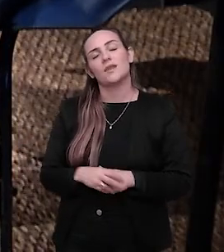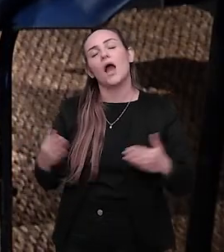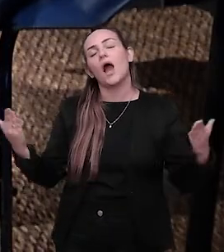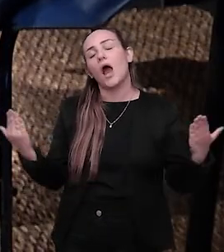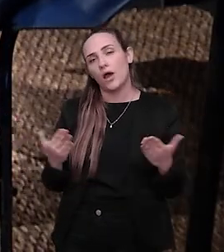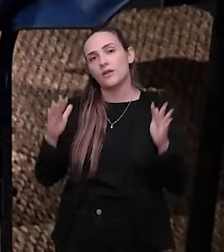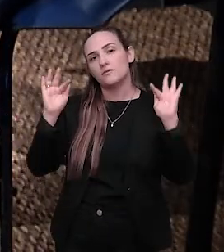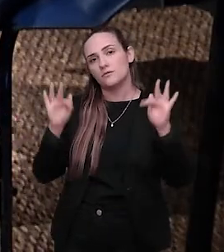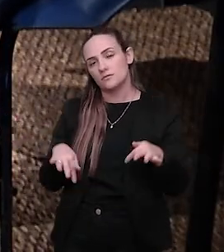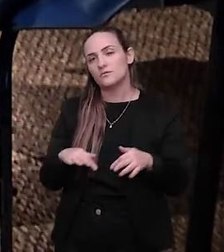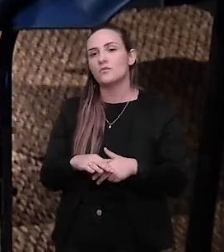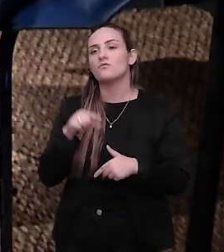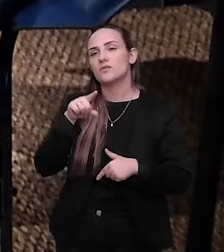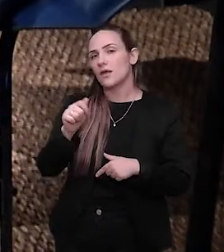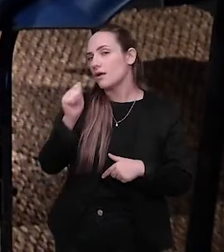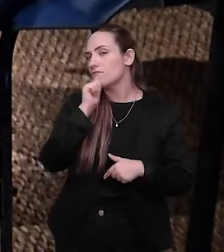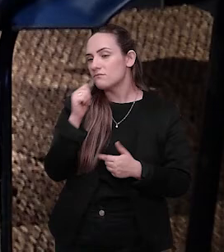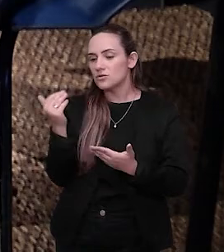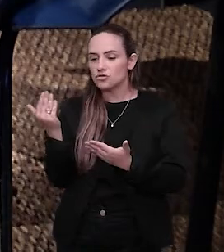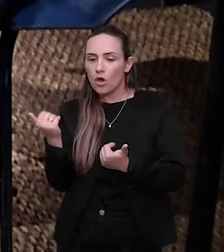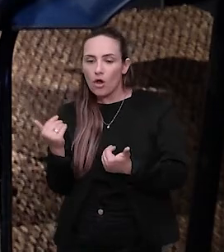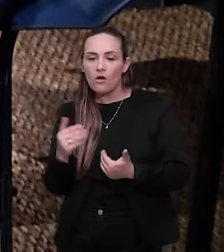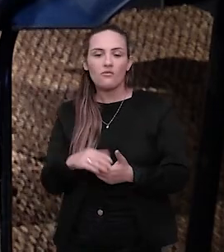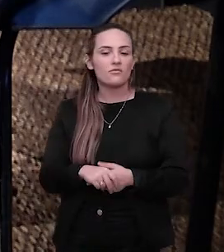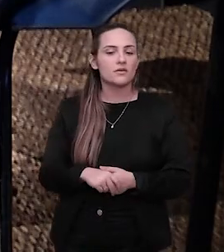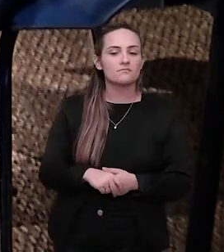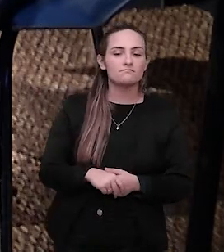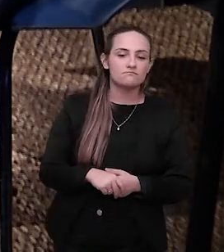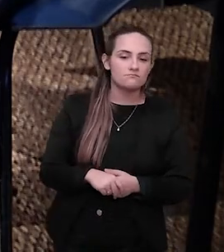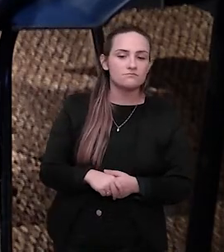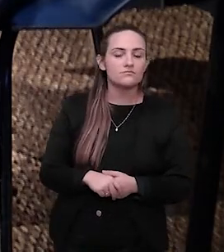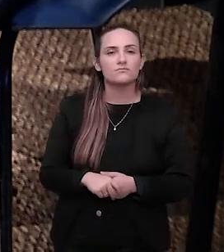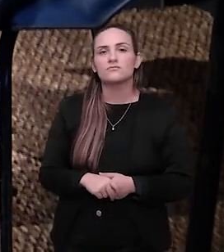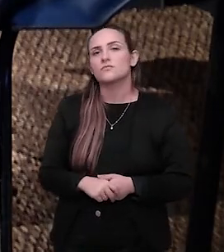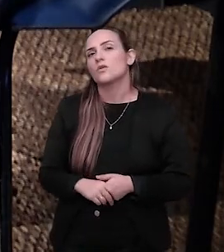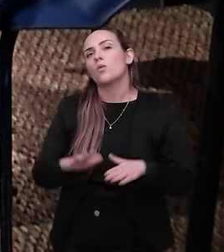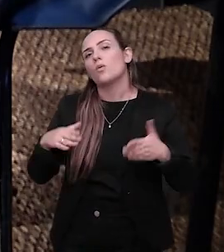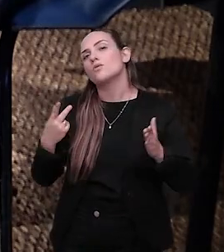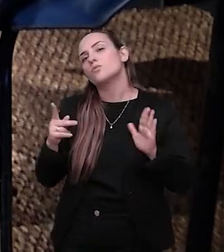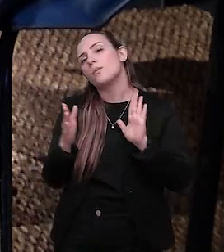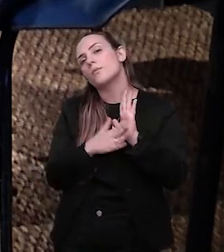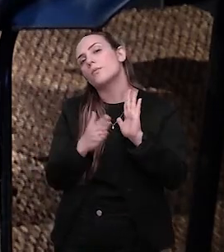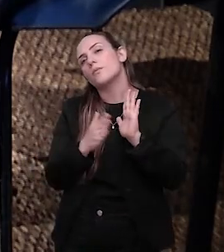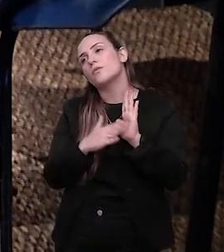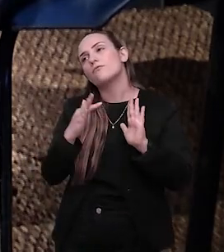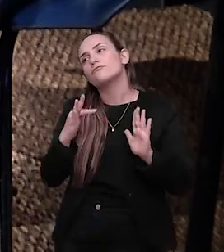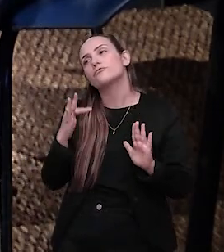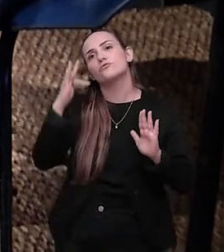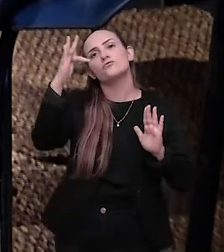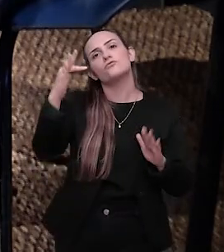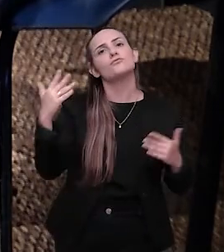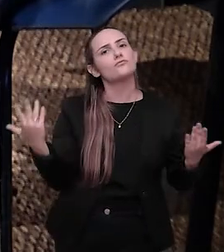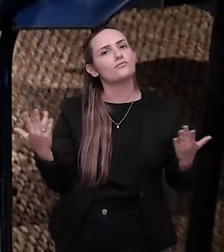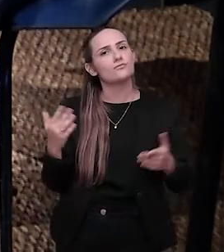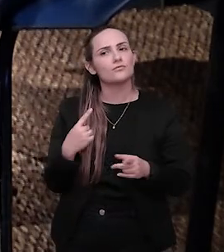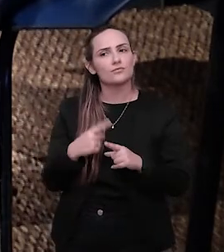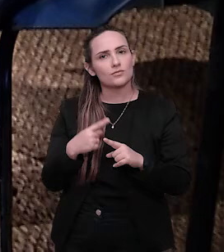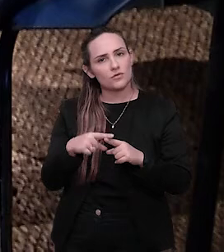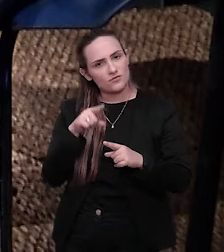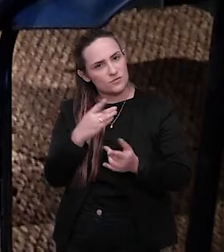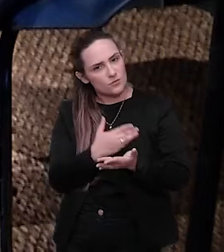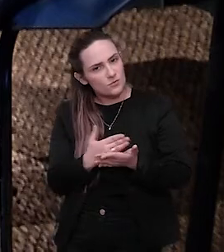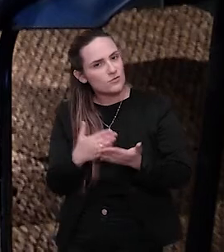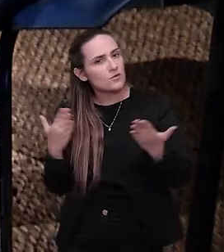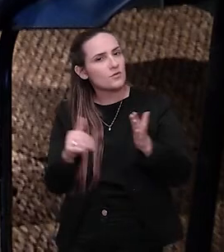encerrar. O senhor ainda é jovem, tem uma... O que tem de perspectiva? O que o senhor pensa? Bem que o seu teu mandato começou agora o segundo mandato,